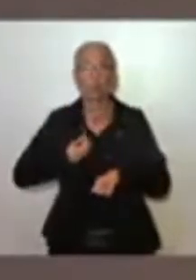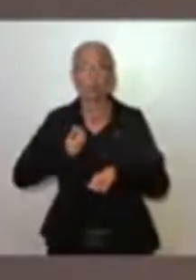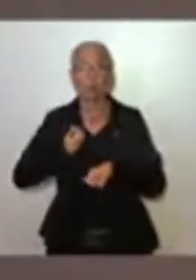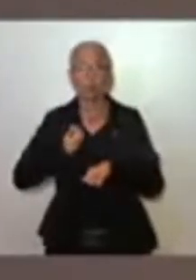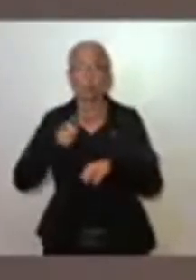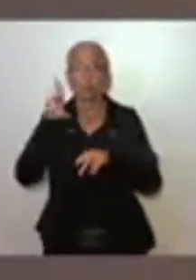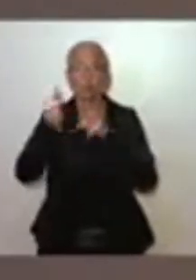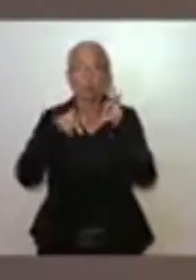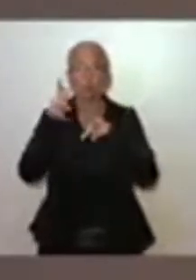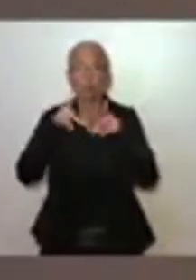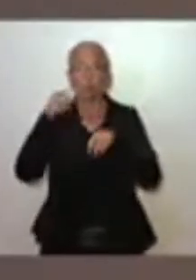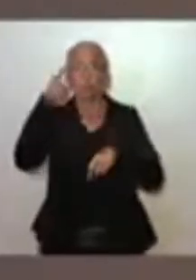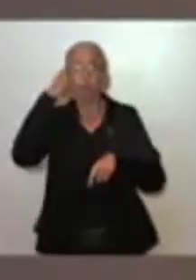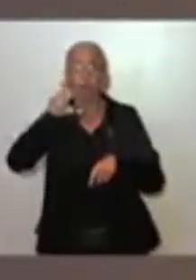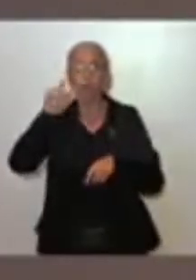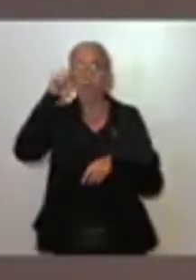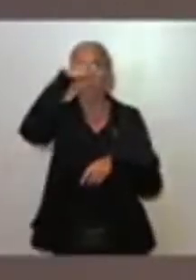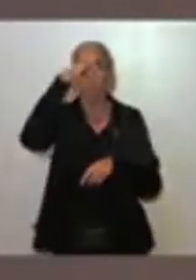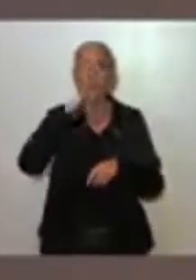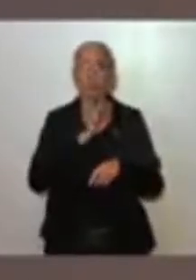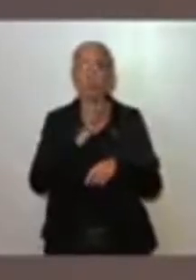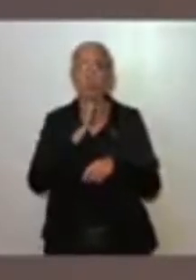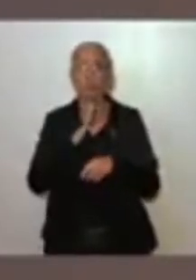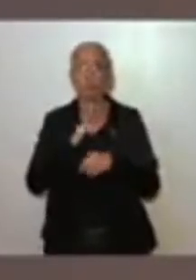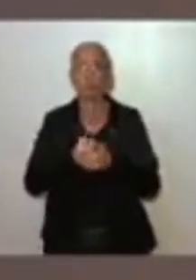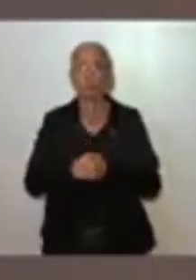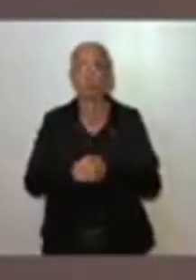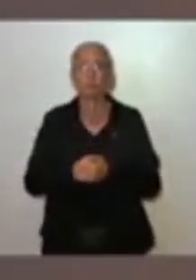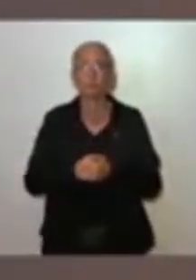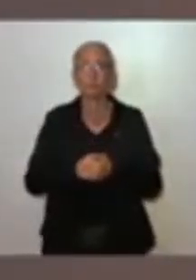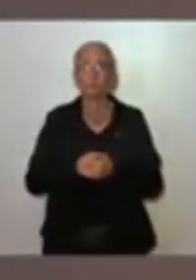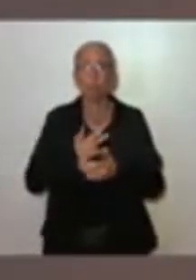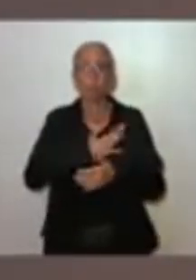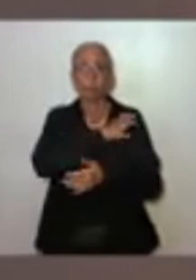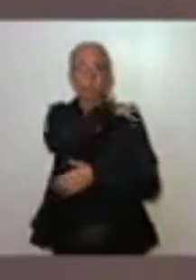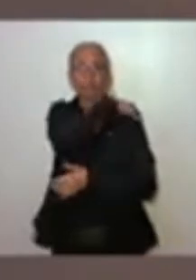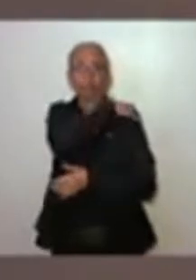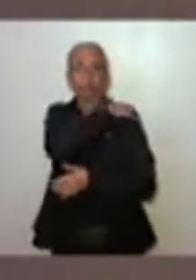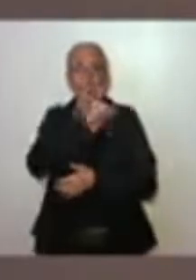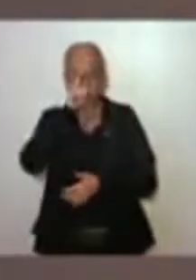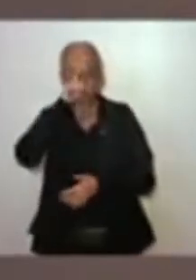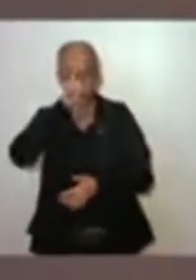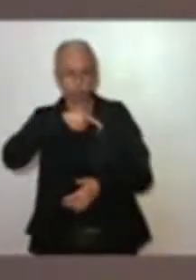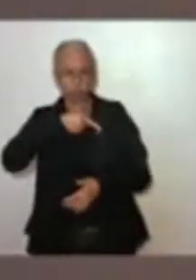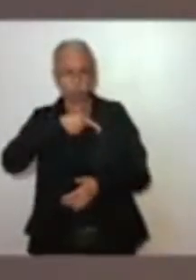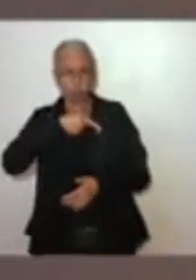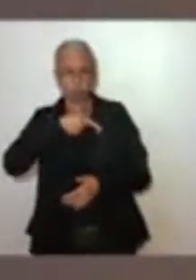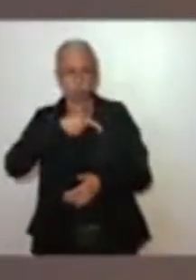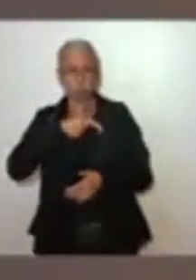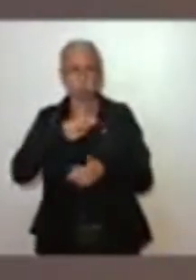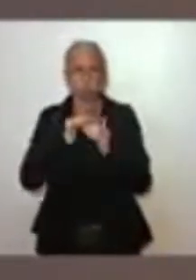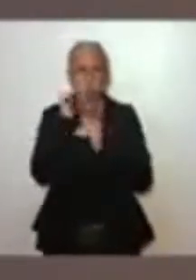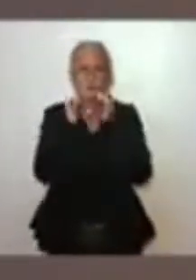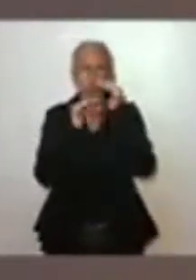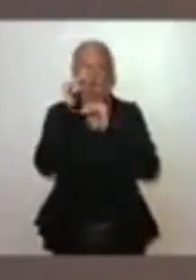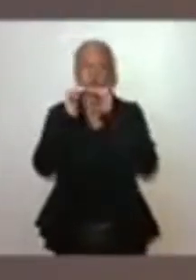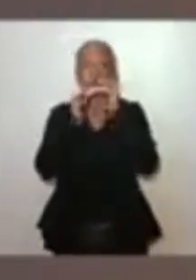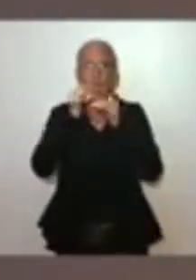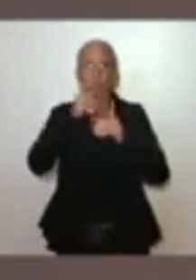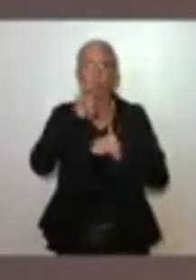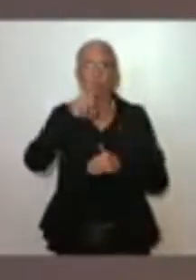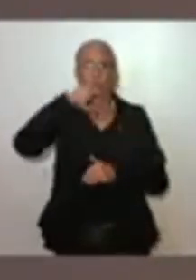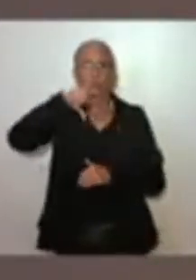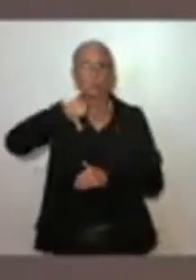como aconteceu no Brasil ao final do regime militar com a constituição atualmente em vigor de